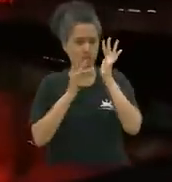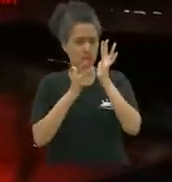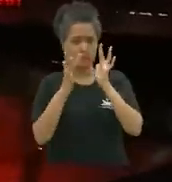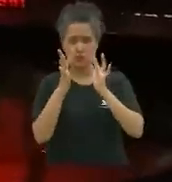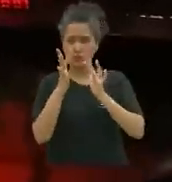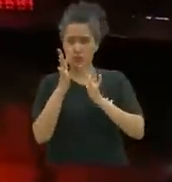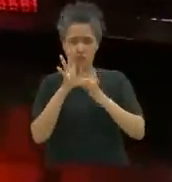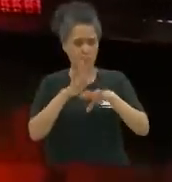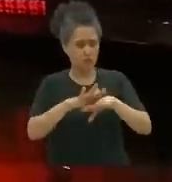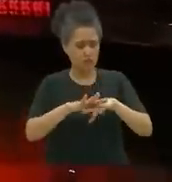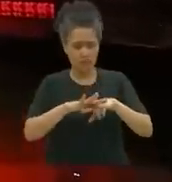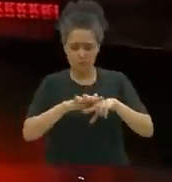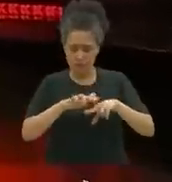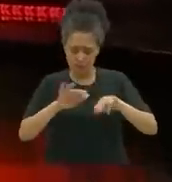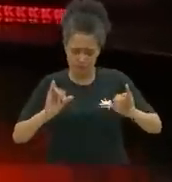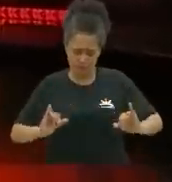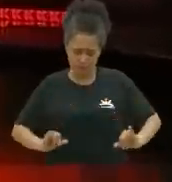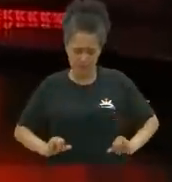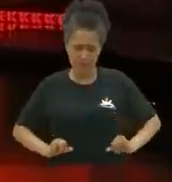amai.